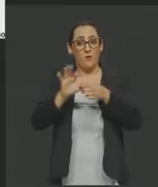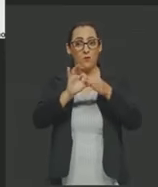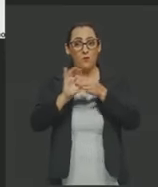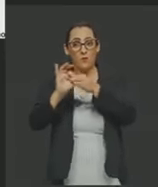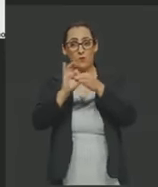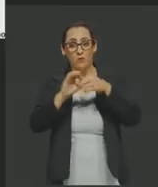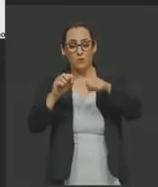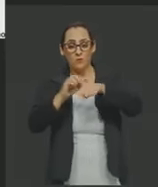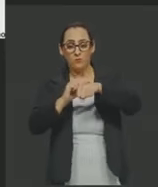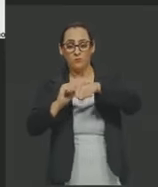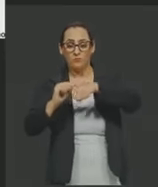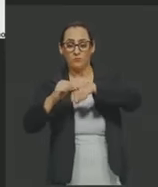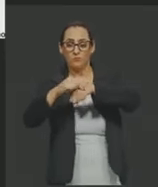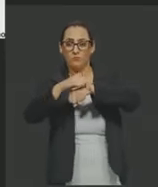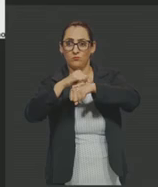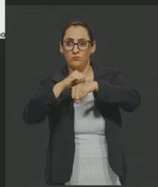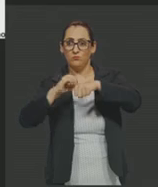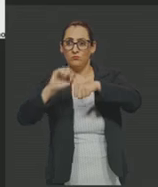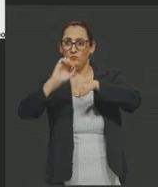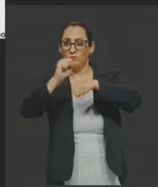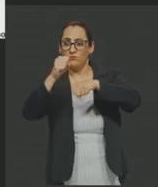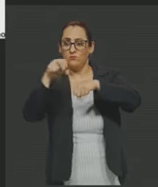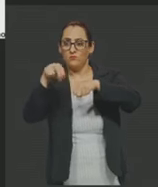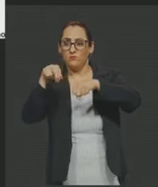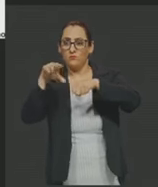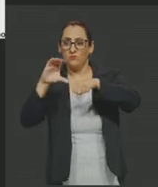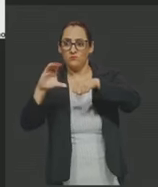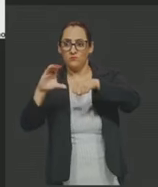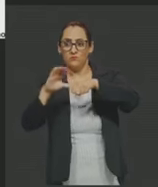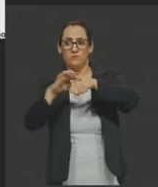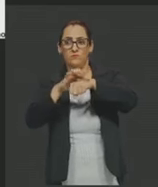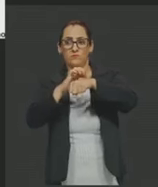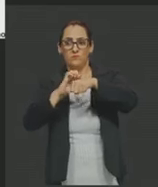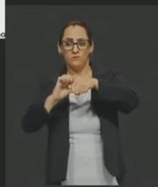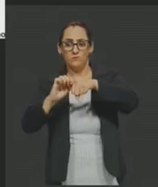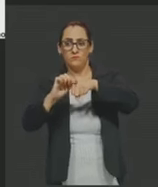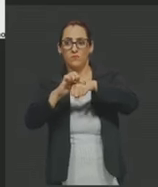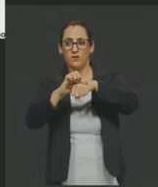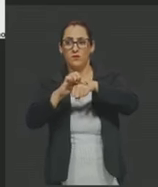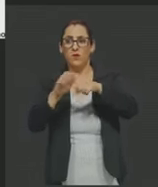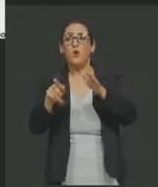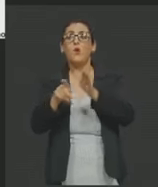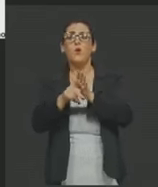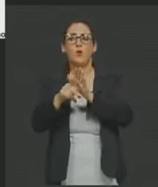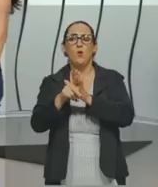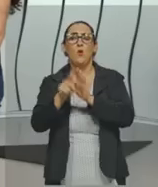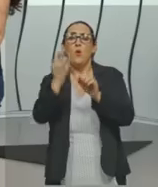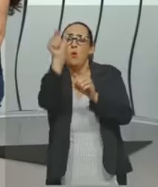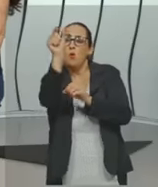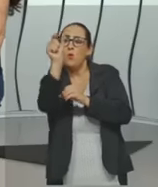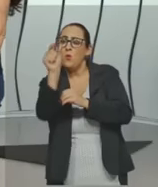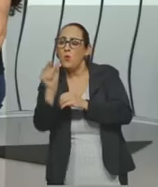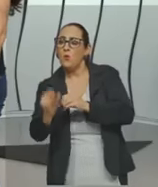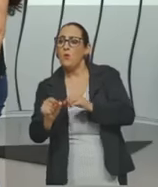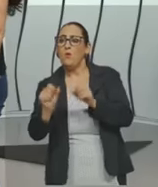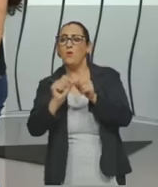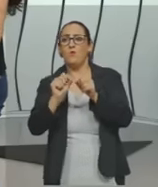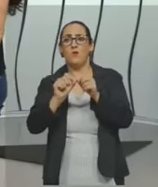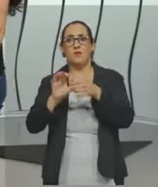sistema nervoso periférico, ok? A medula é importante, ela faz essa ponte aí com o